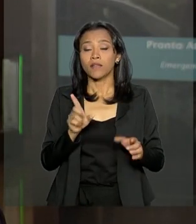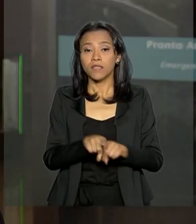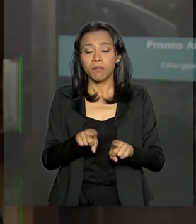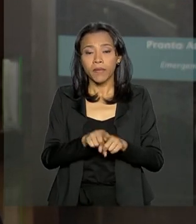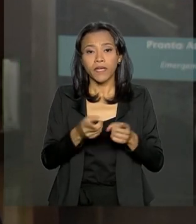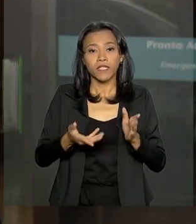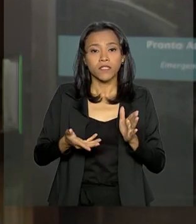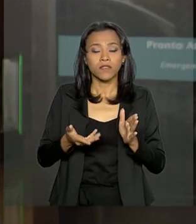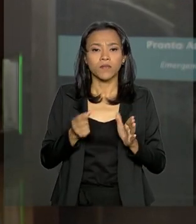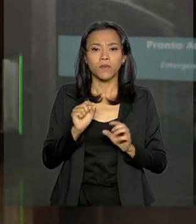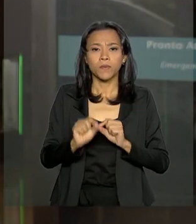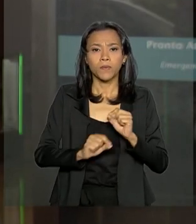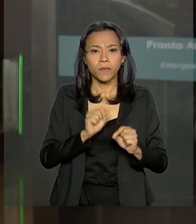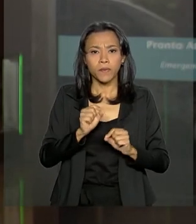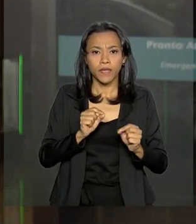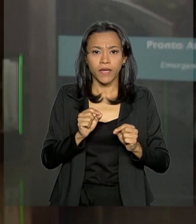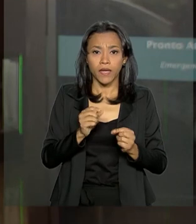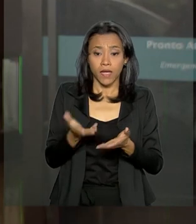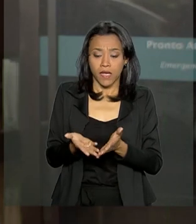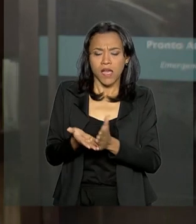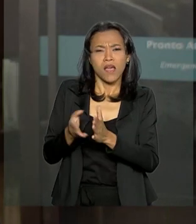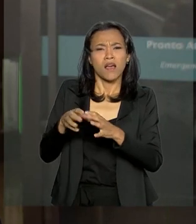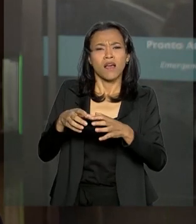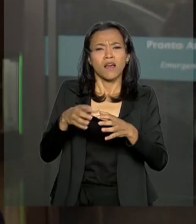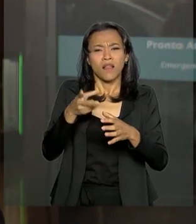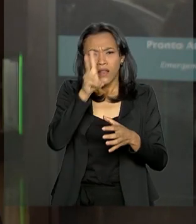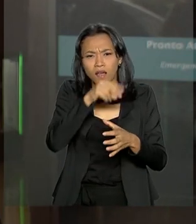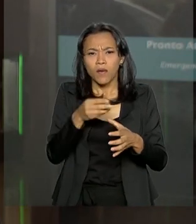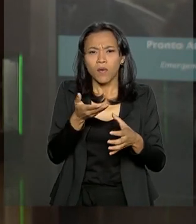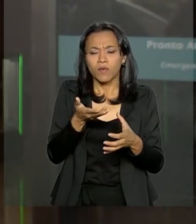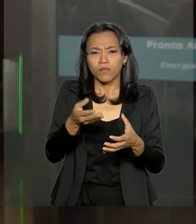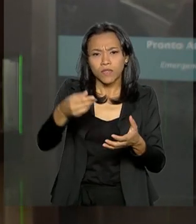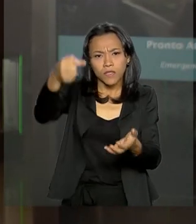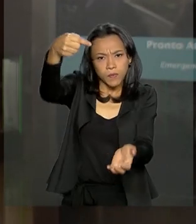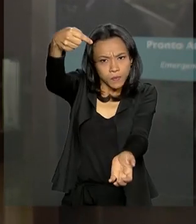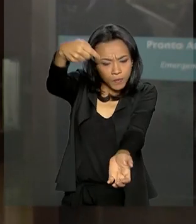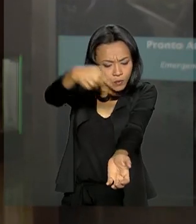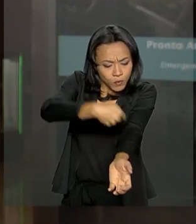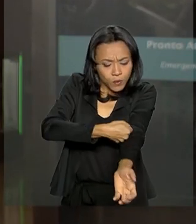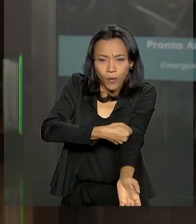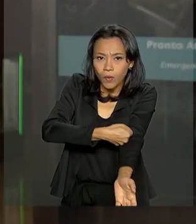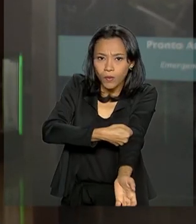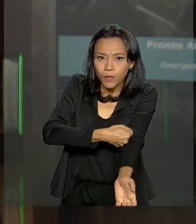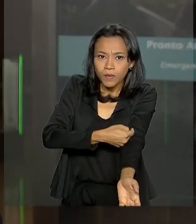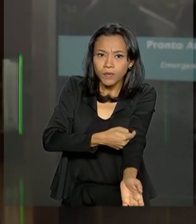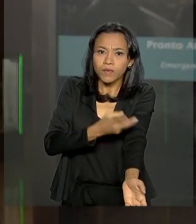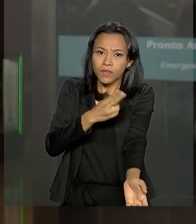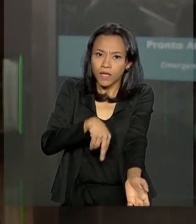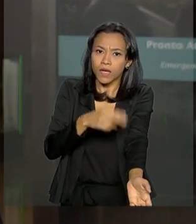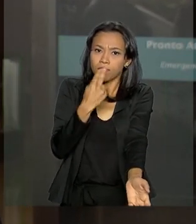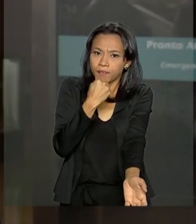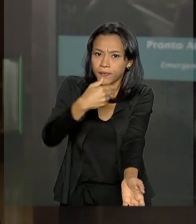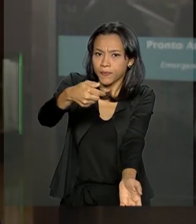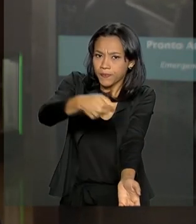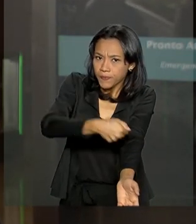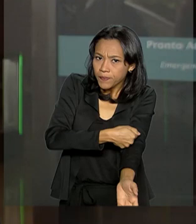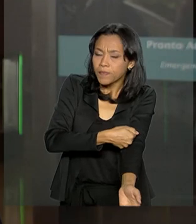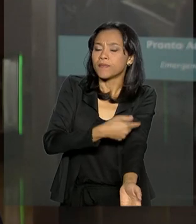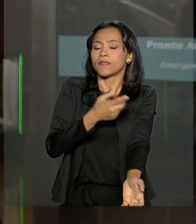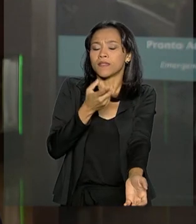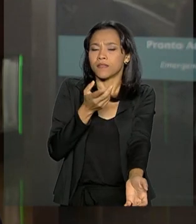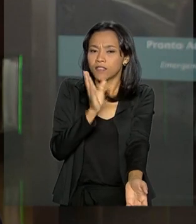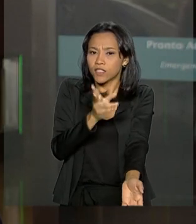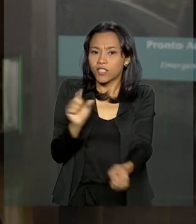Foi retirada também, a nutrição parenteral, aquela nutrição via soro que vinha sendo realizada desde o